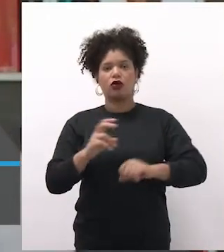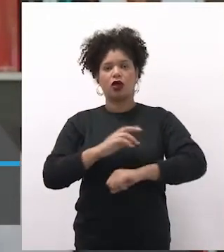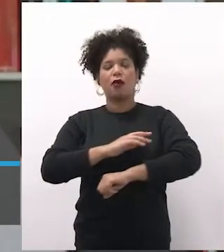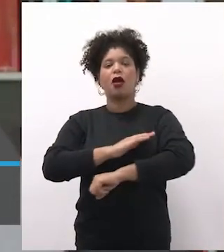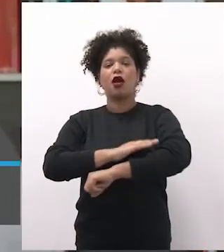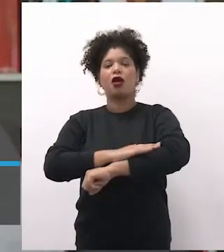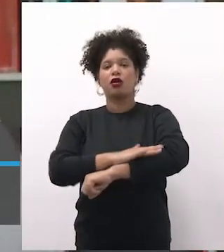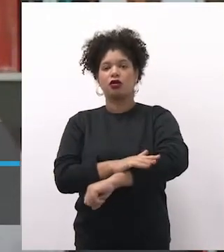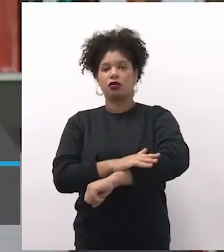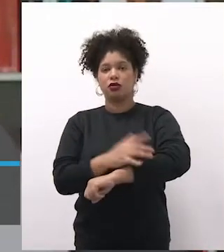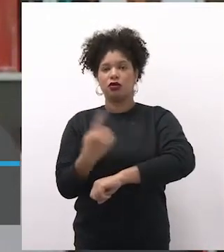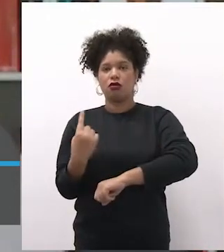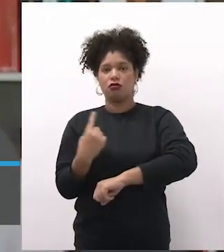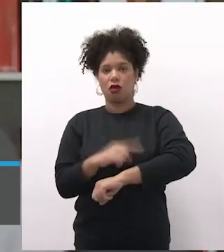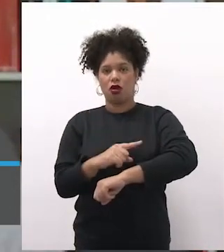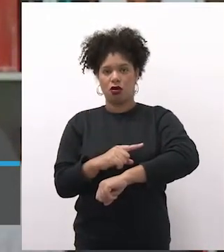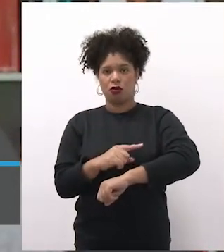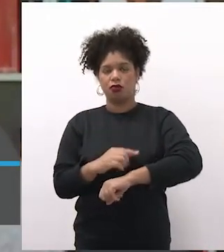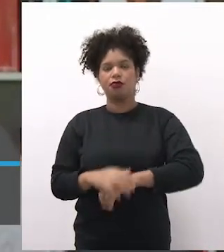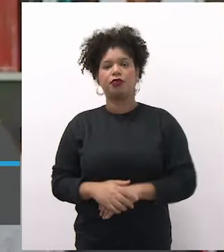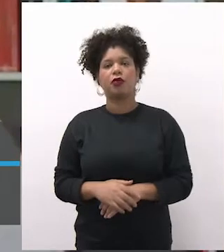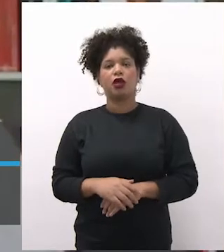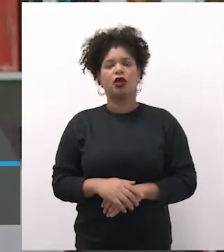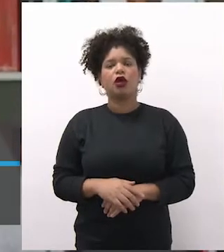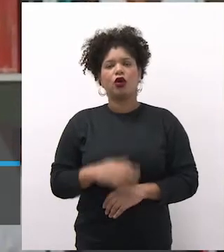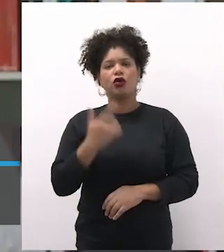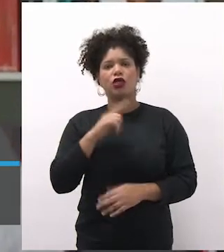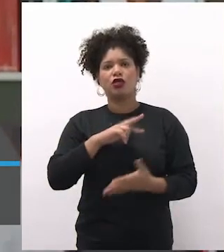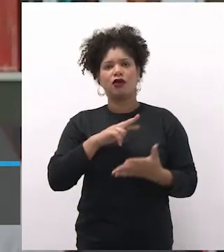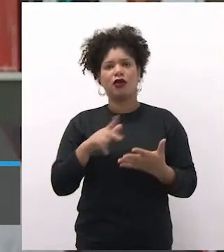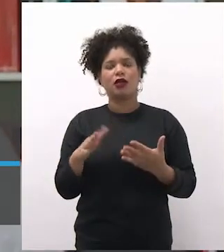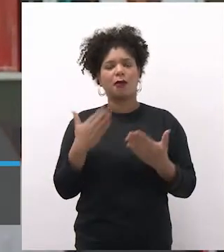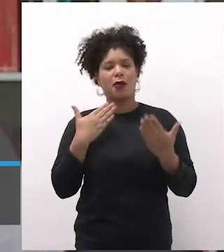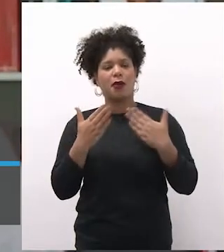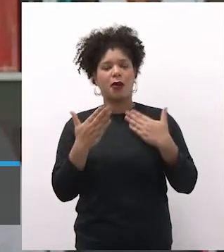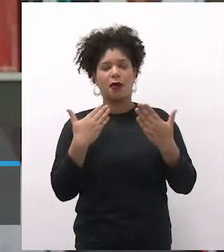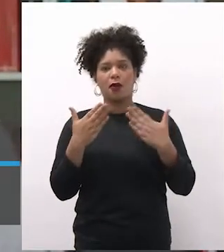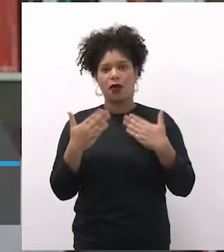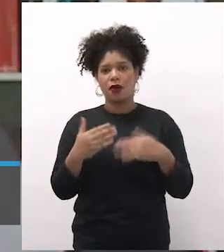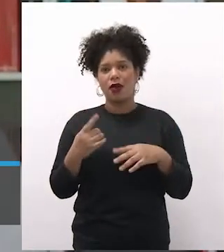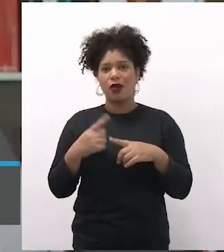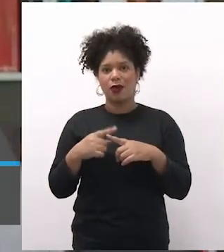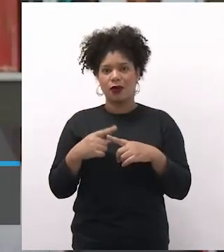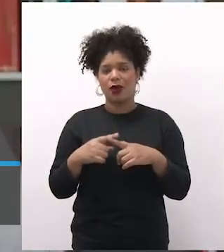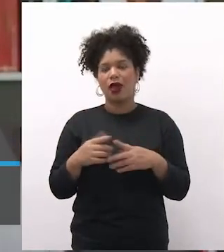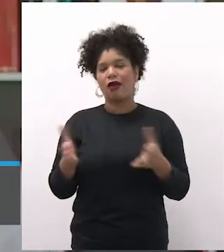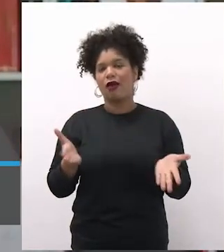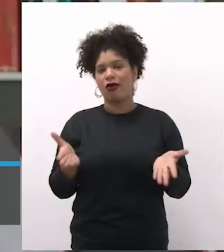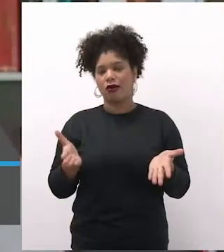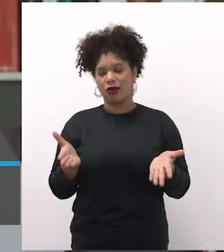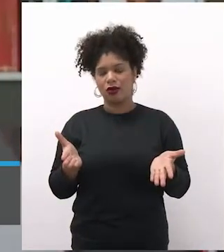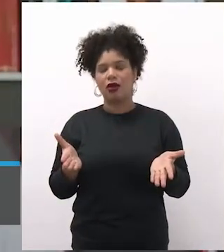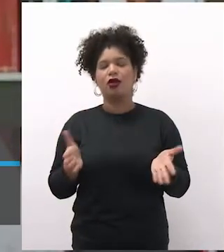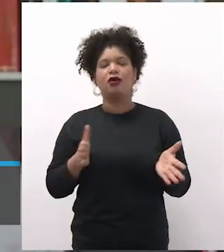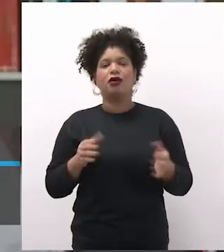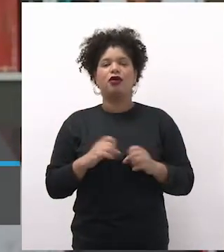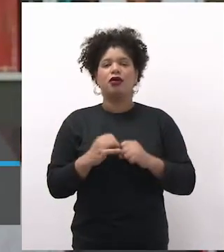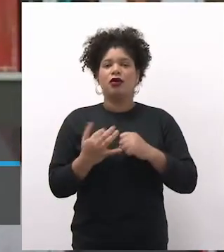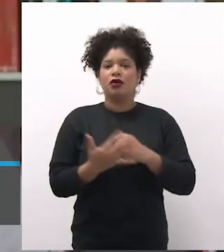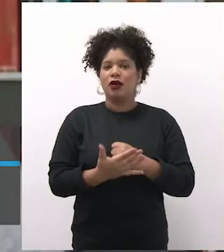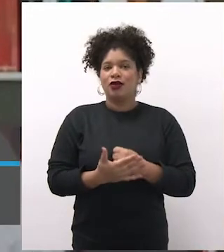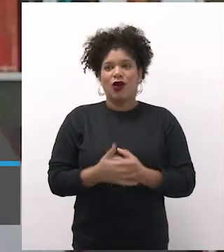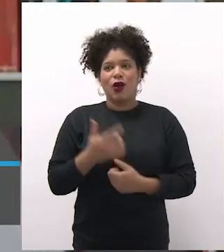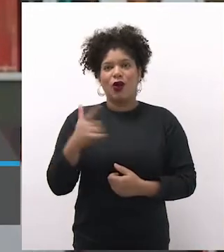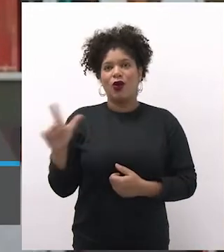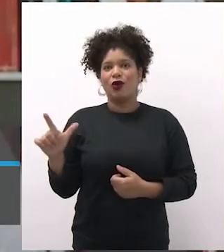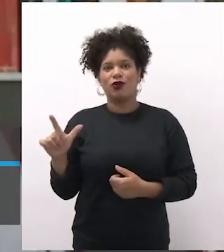ele organizou vários debates, Edivane. Eu achei super interessante, porque para a gente, principalmente em período de pandemia, foi uma alternativa